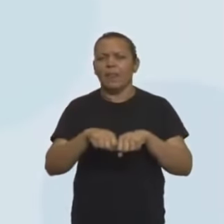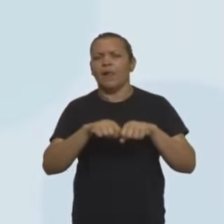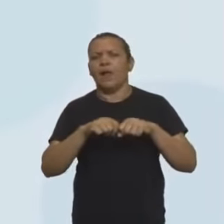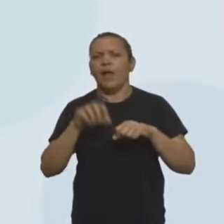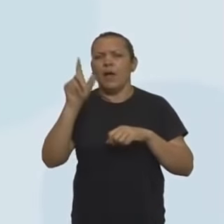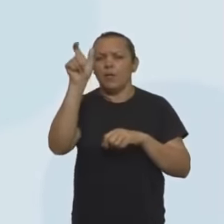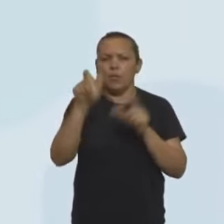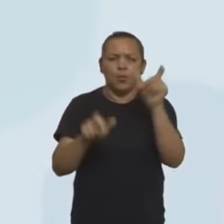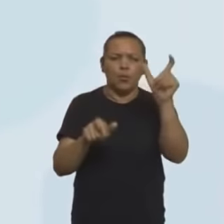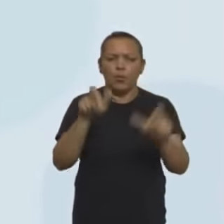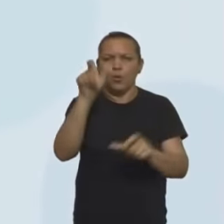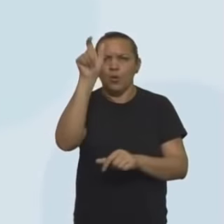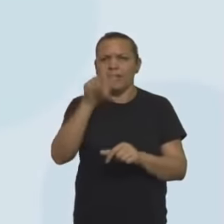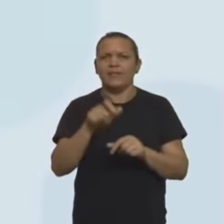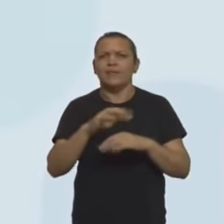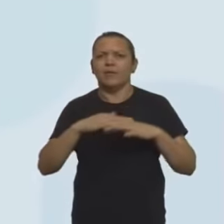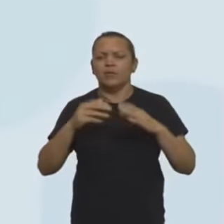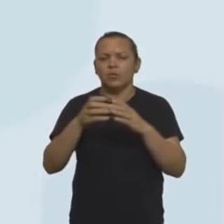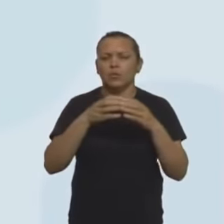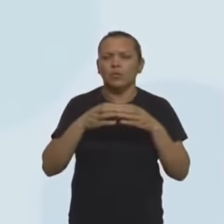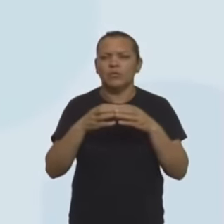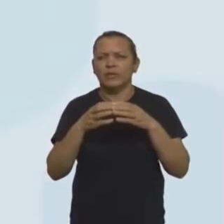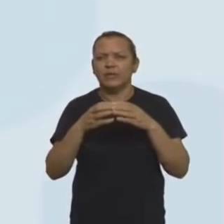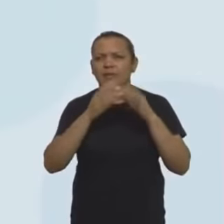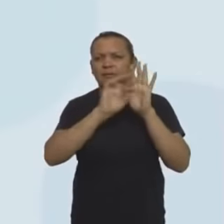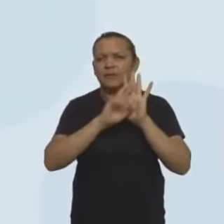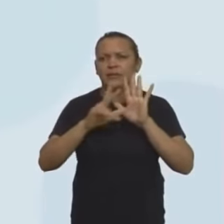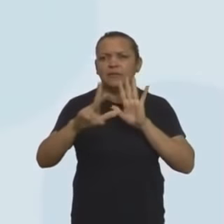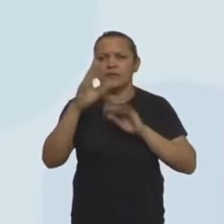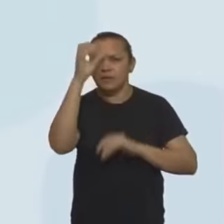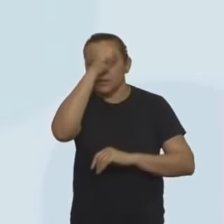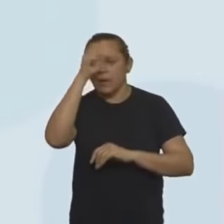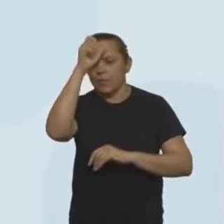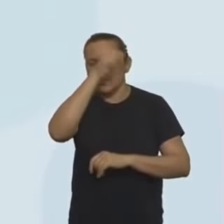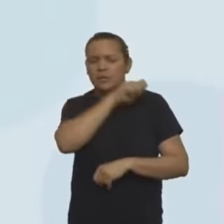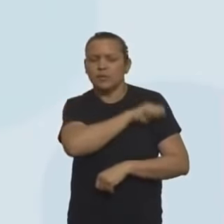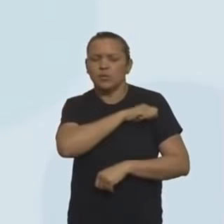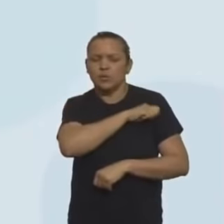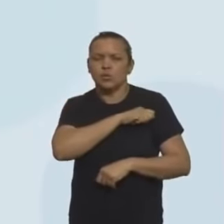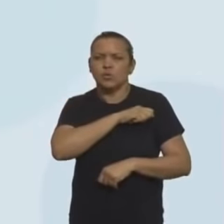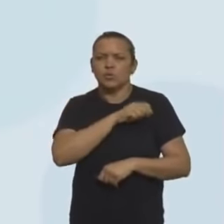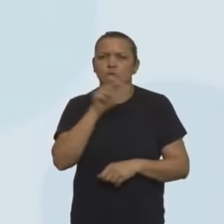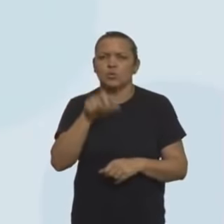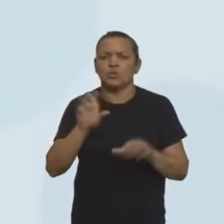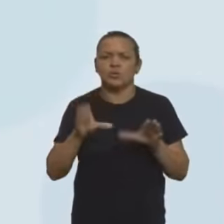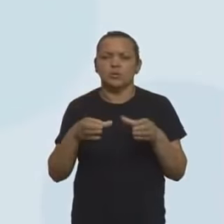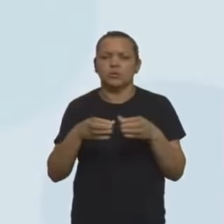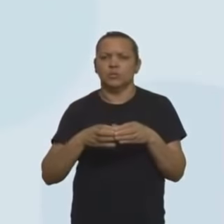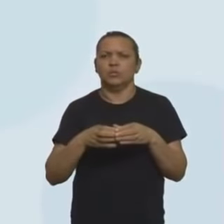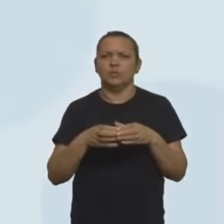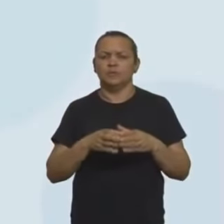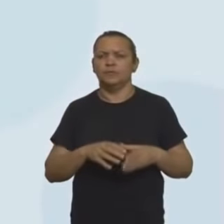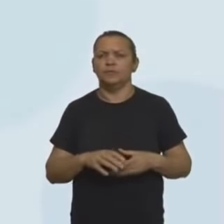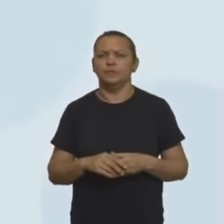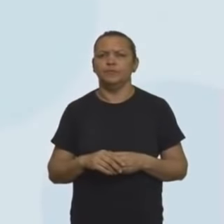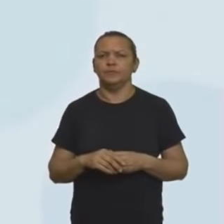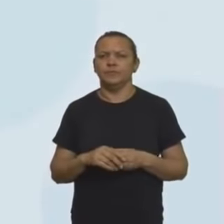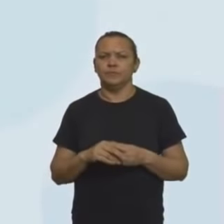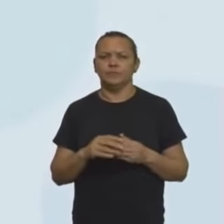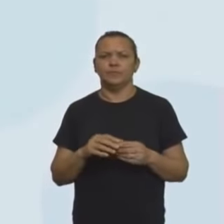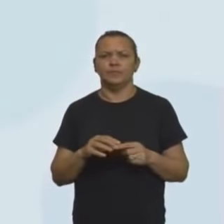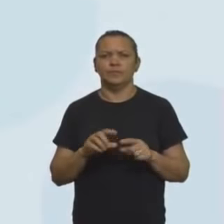individuais e coletivas dos estudantes e refletir sobre a aprendizagem dos estudantes nesse componente.